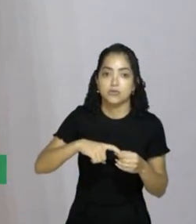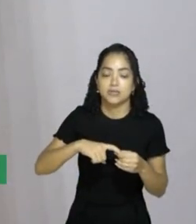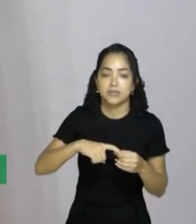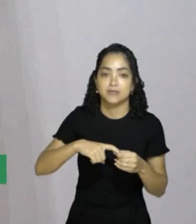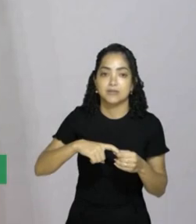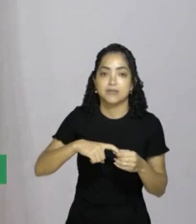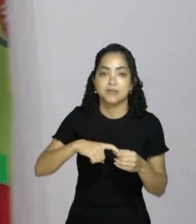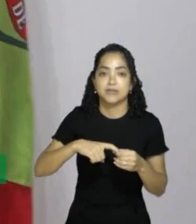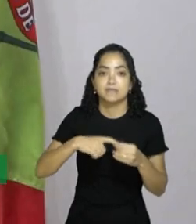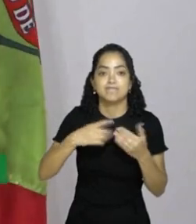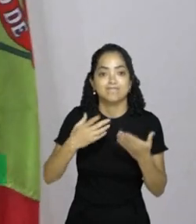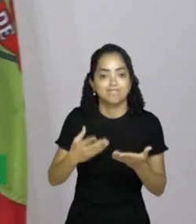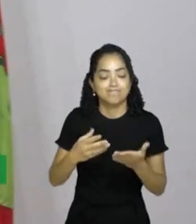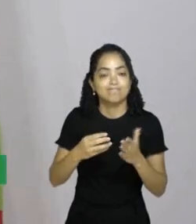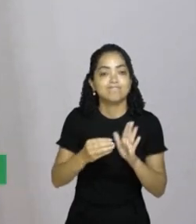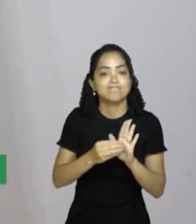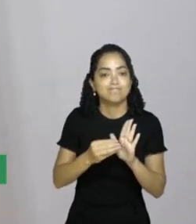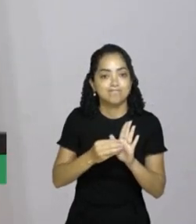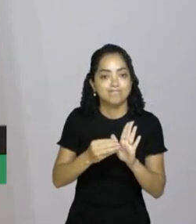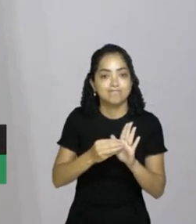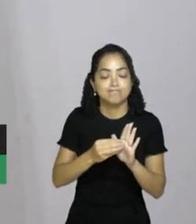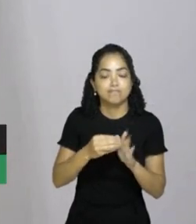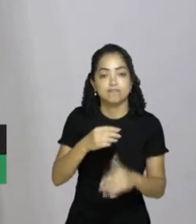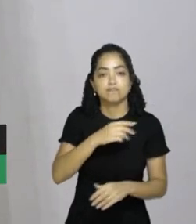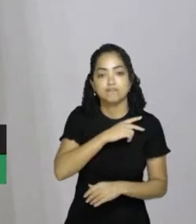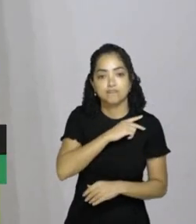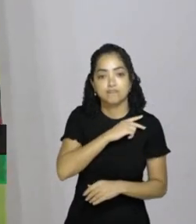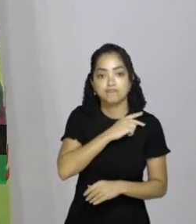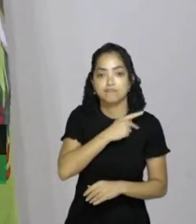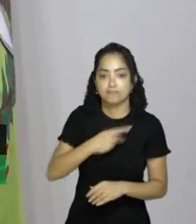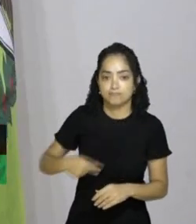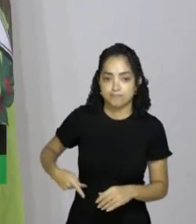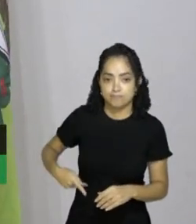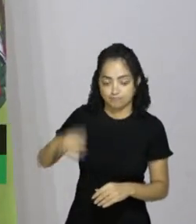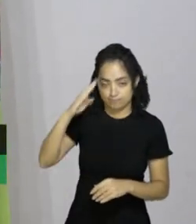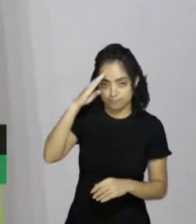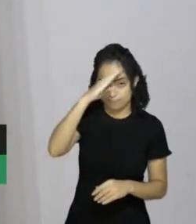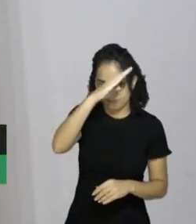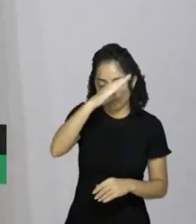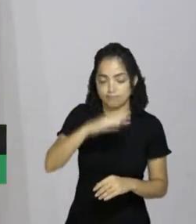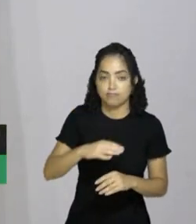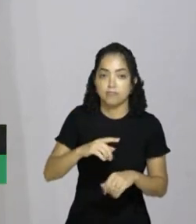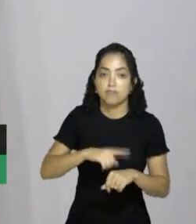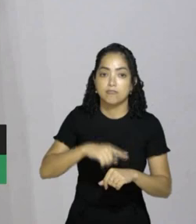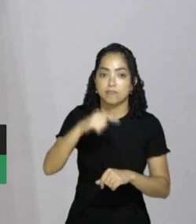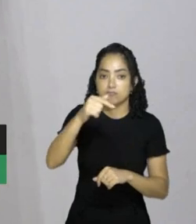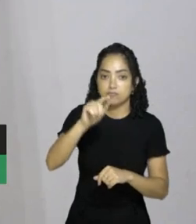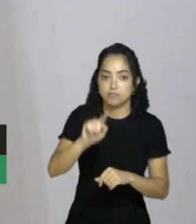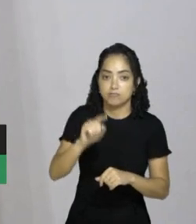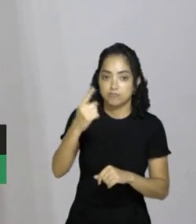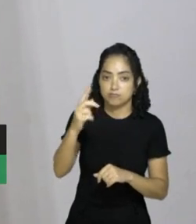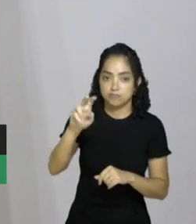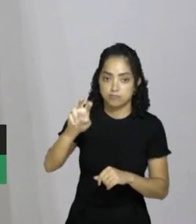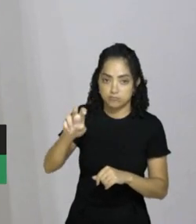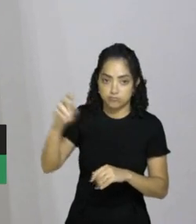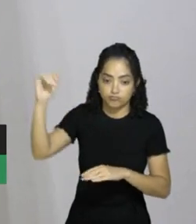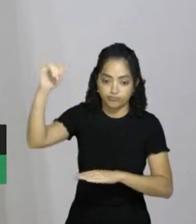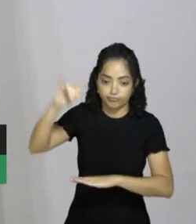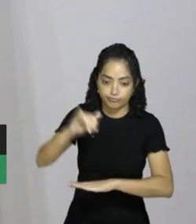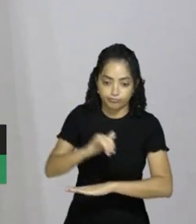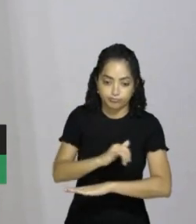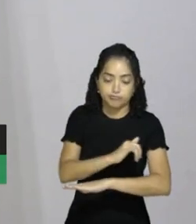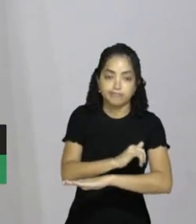falta no Brasil Presidente bolsonaro às 7:15 da manhã pousa o avião em